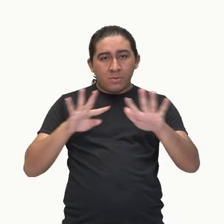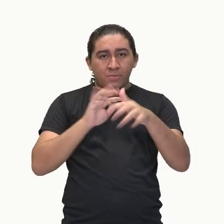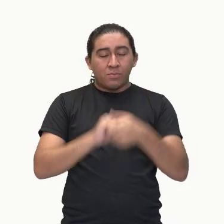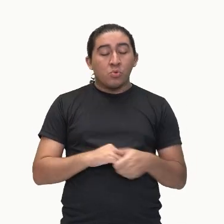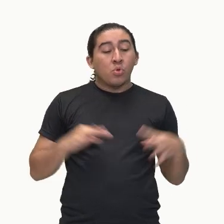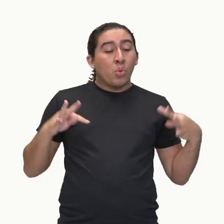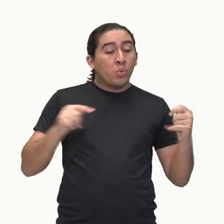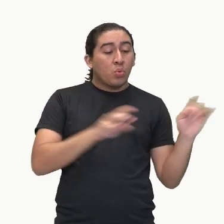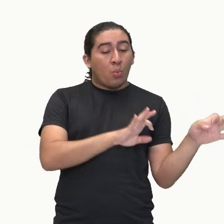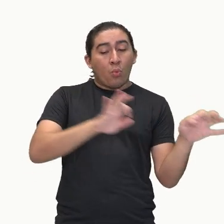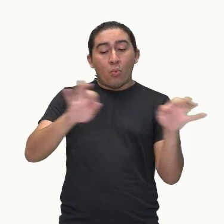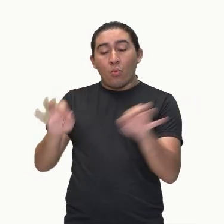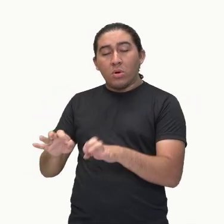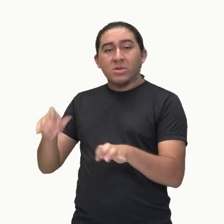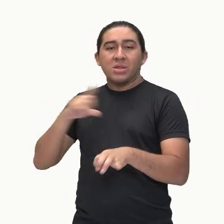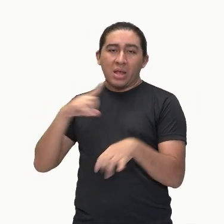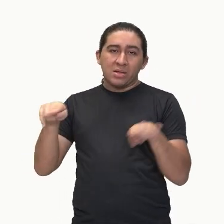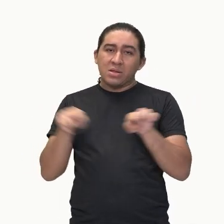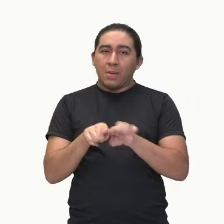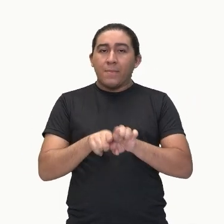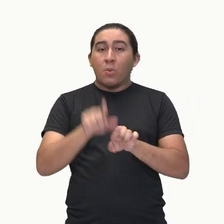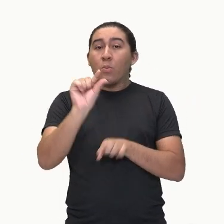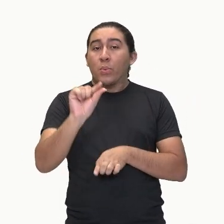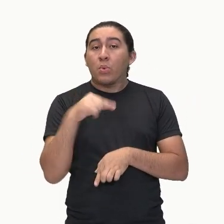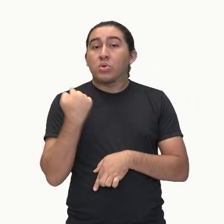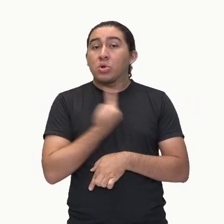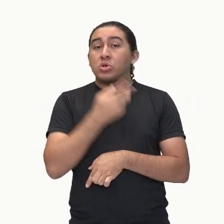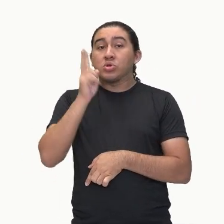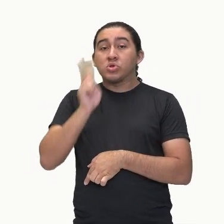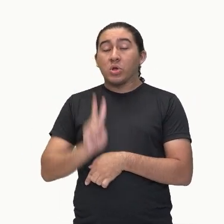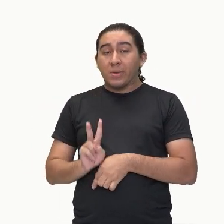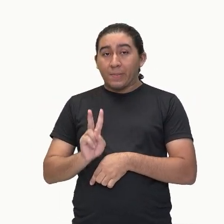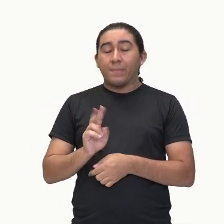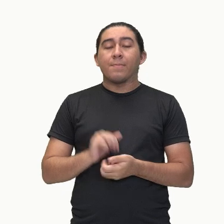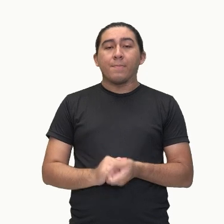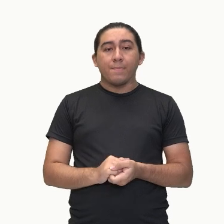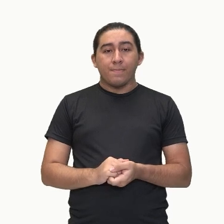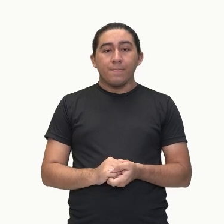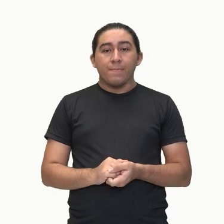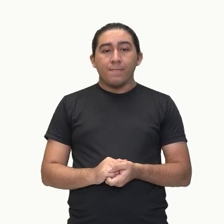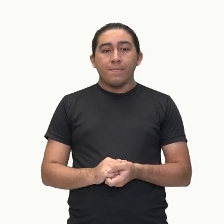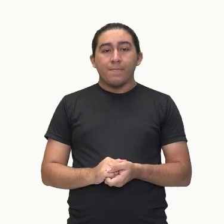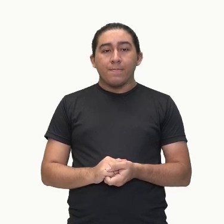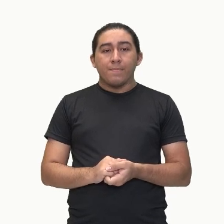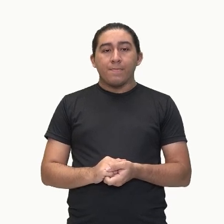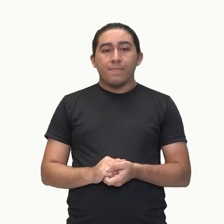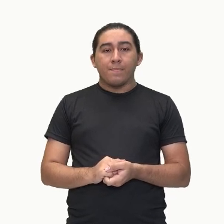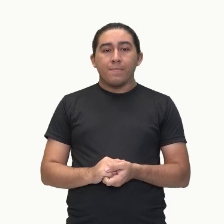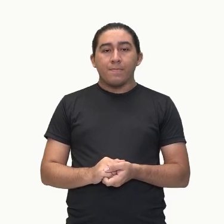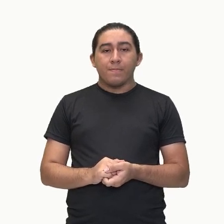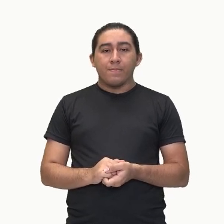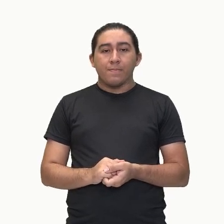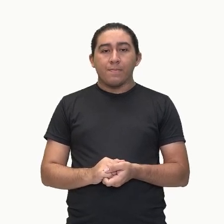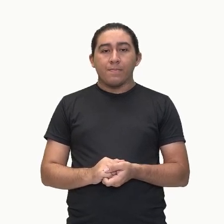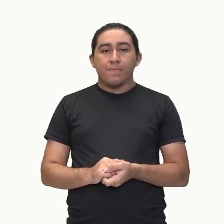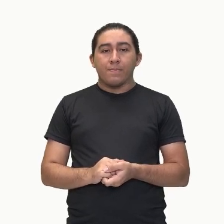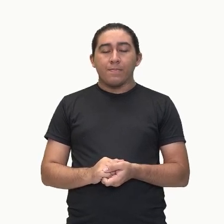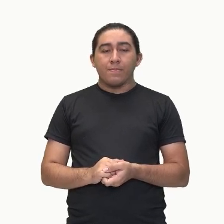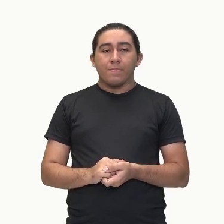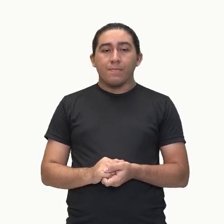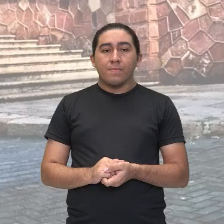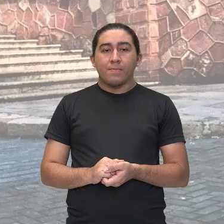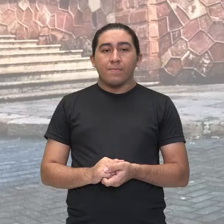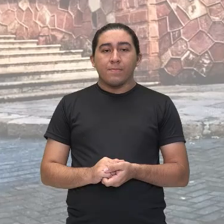isso carrega também um pouco da nossa história. Avançando, vamos chegar aqui a